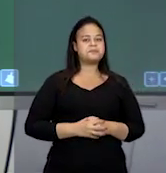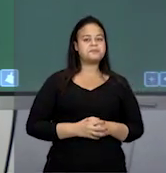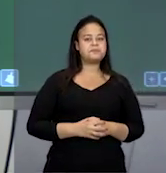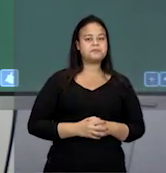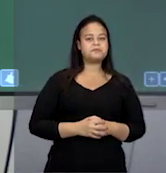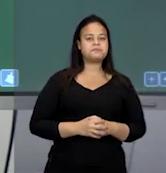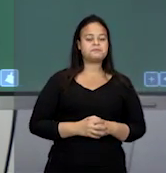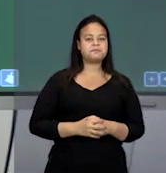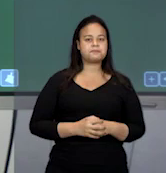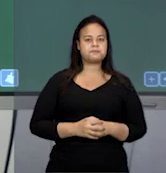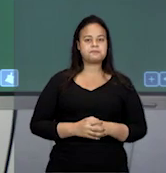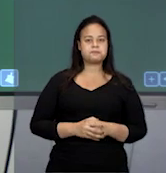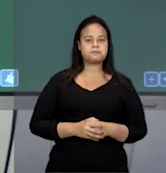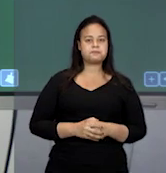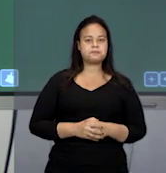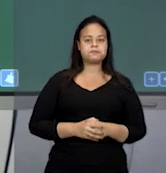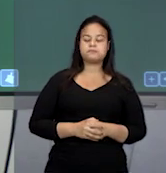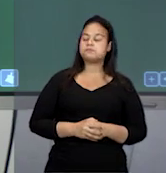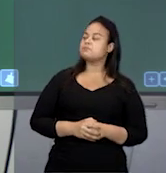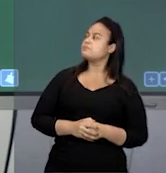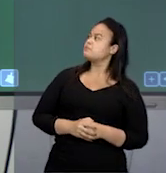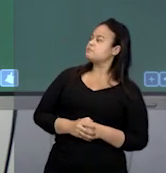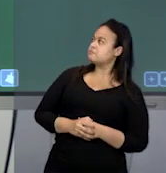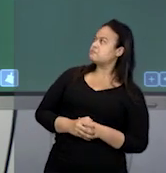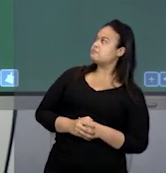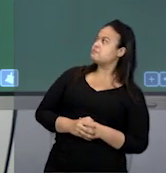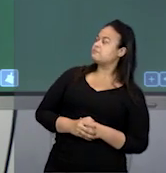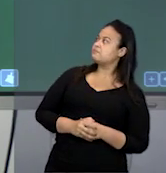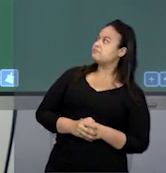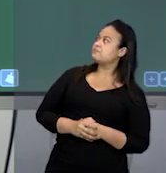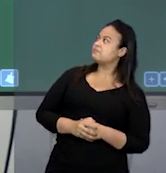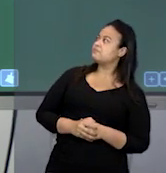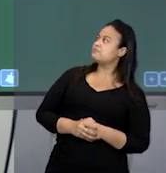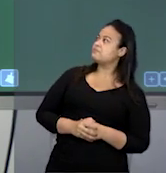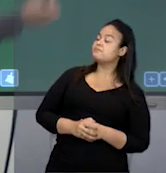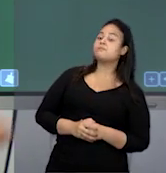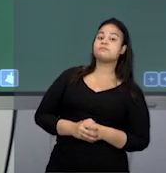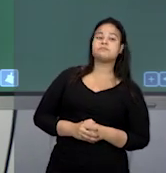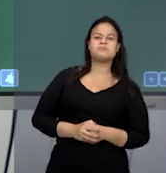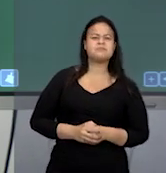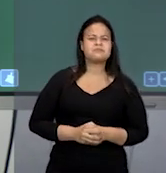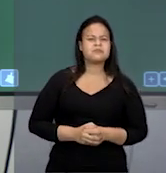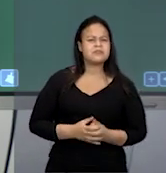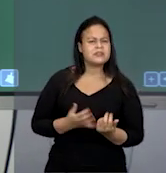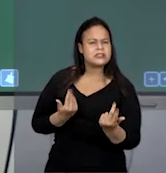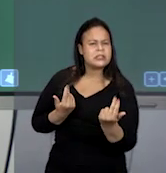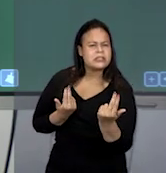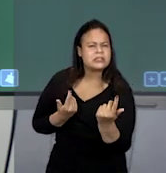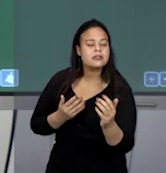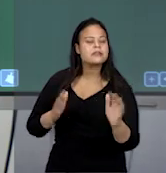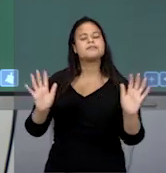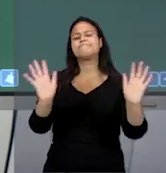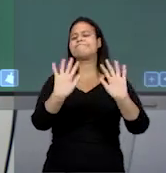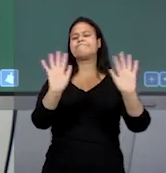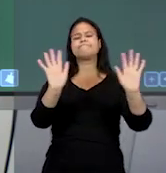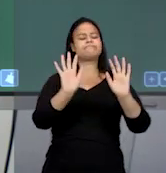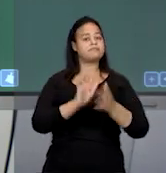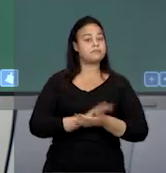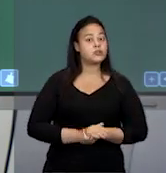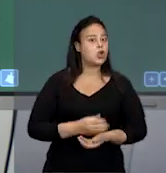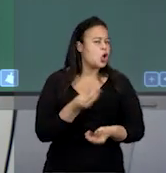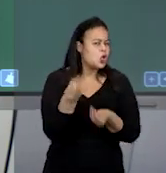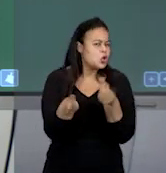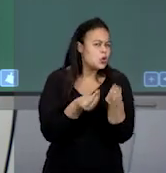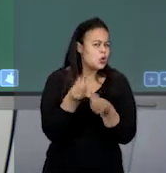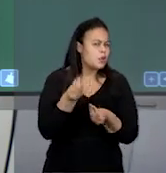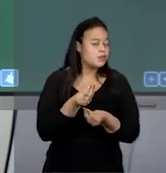Azão, Azinho, Bzão, Bzinho. Mas vai ser assim, Vinícius? Não. Como que pode ser?